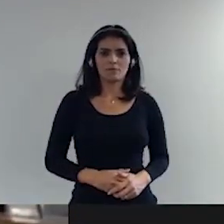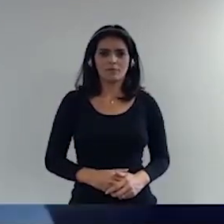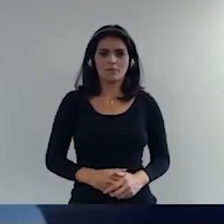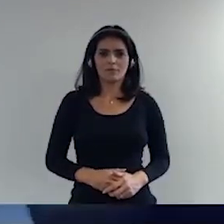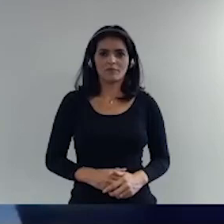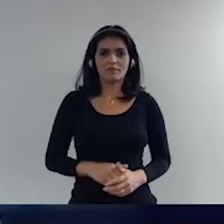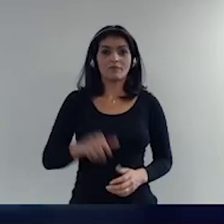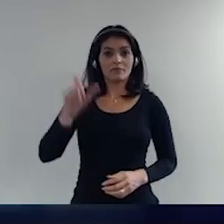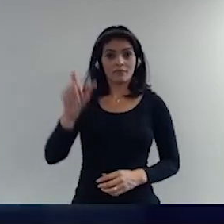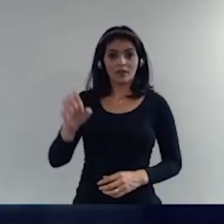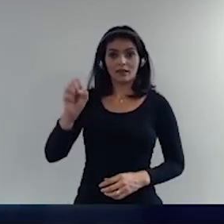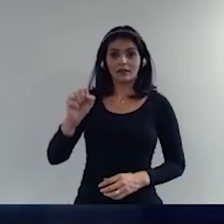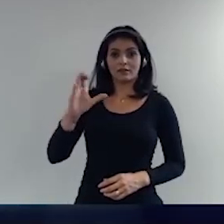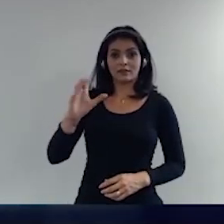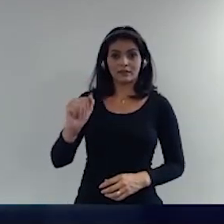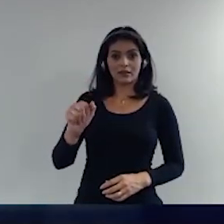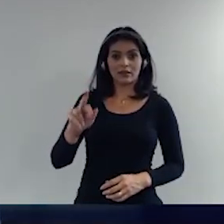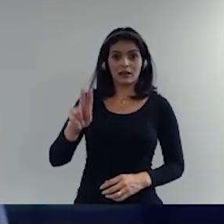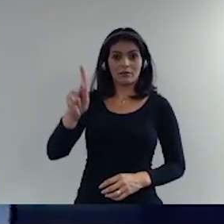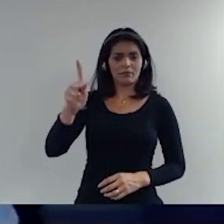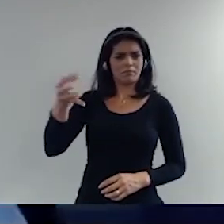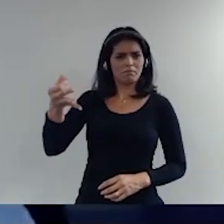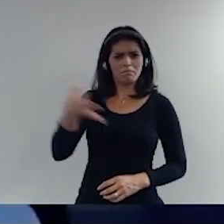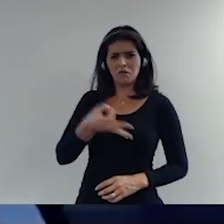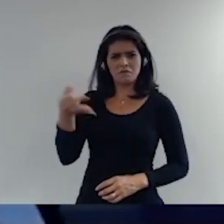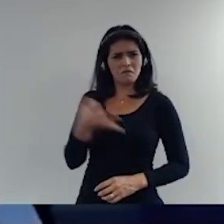As palavras do Scaff são perfeitas.